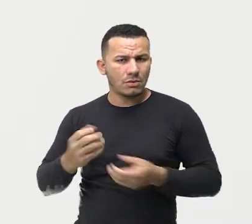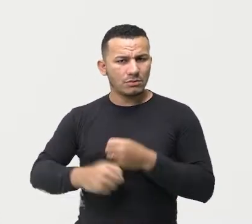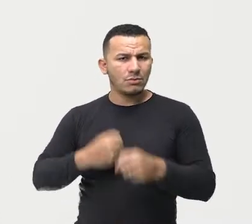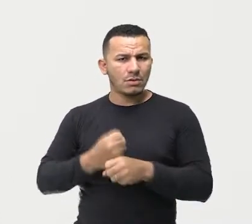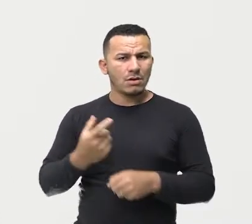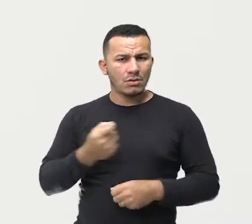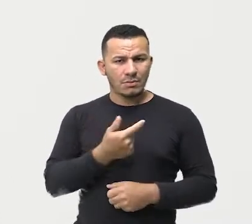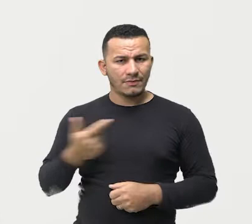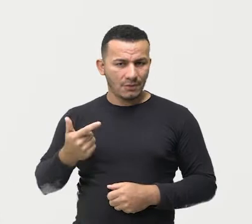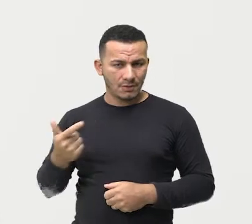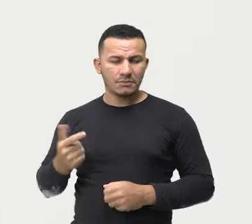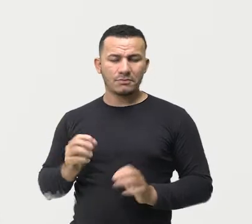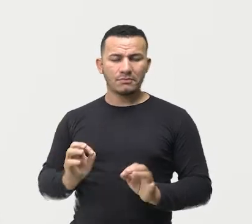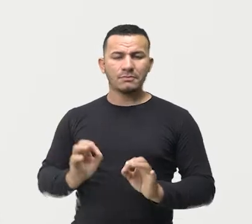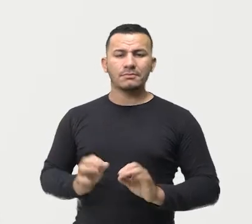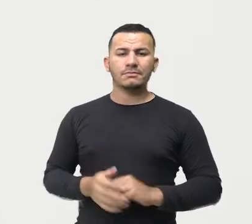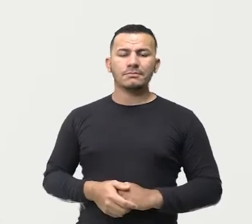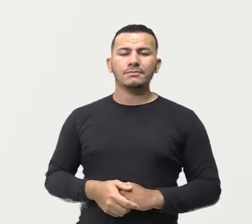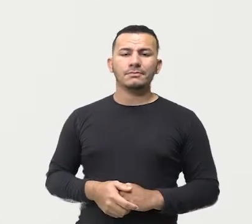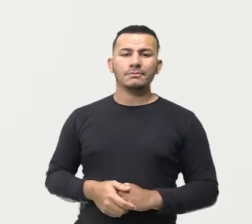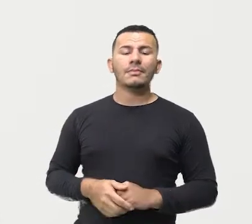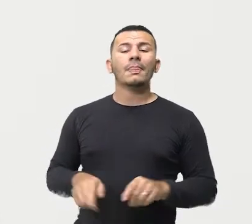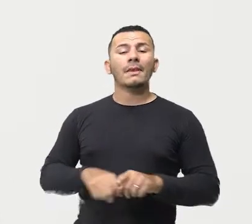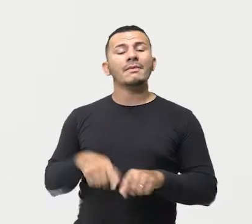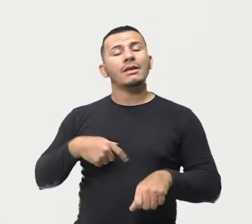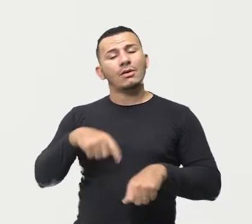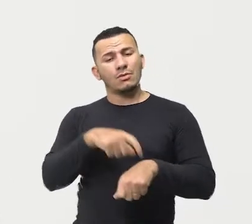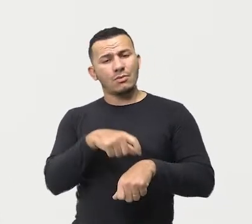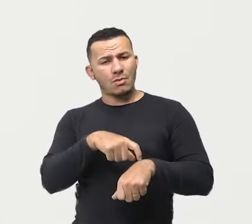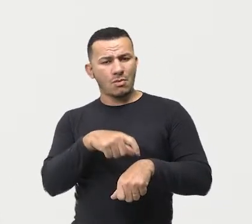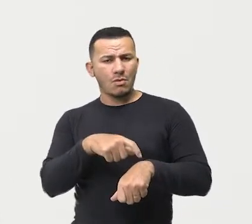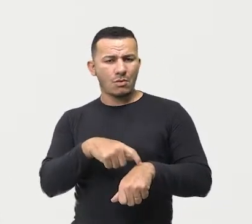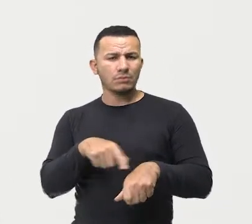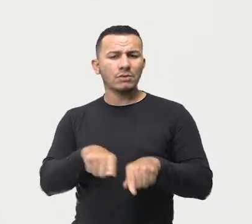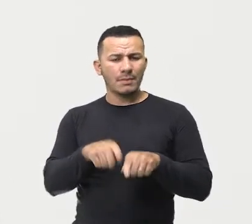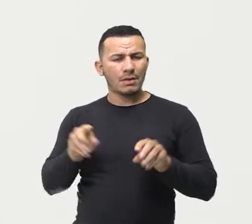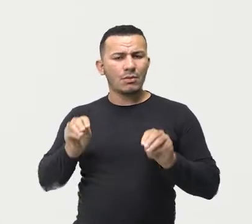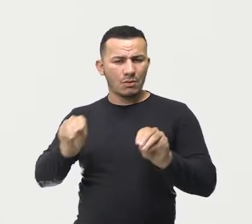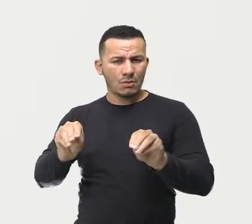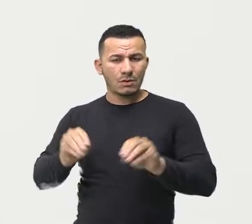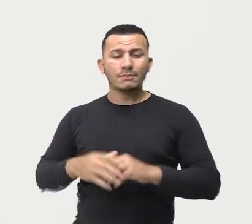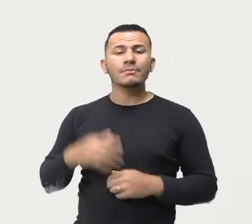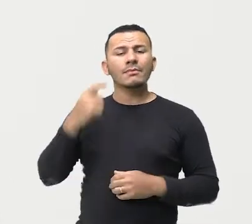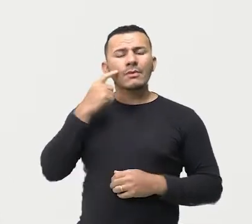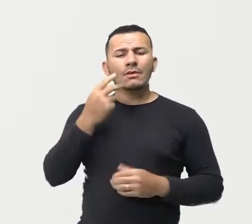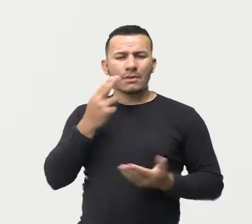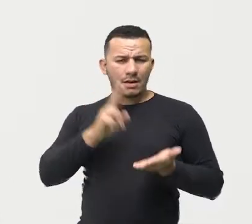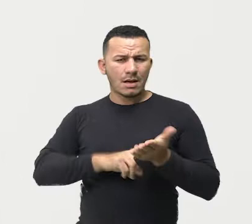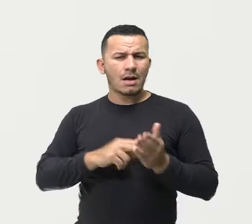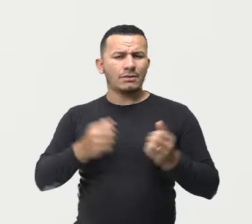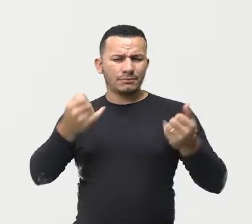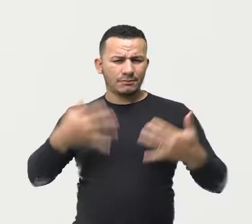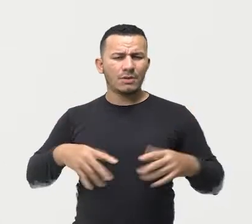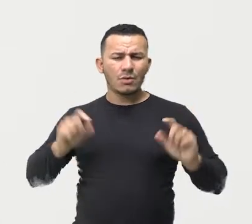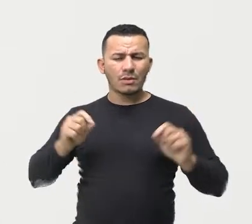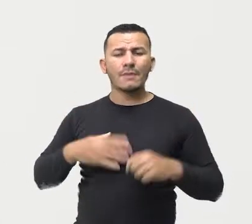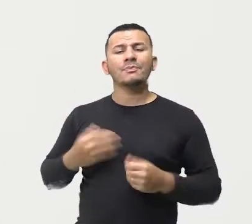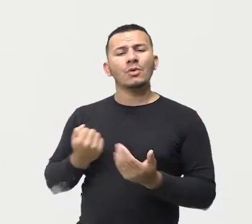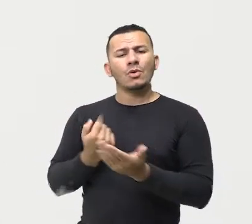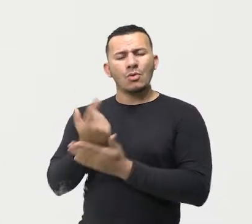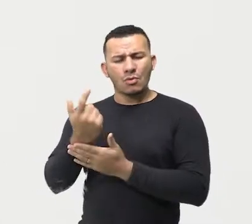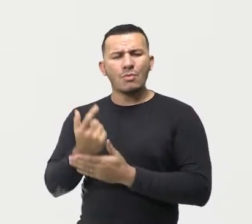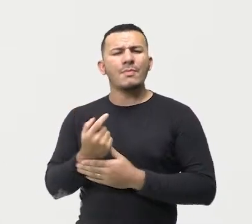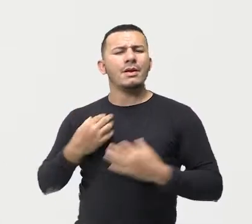deste ano também ok e o momento o horário e o que é carta disse Fiz uma compra de uma